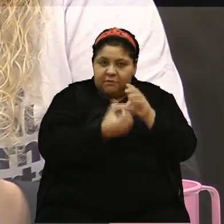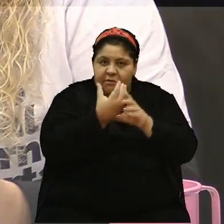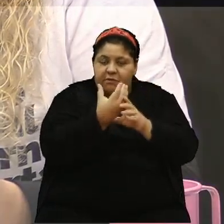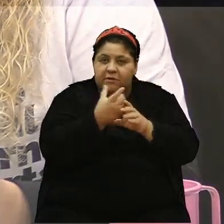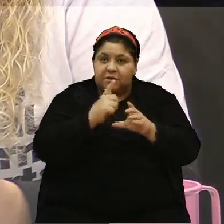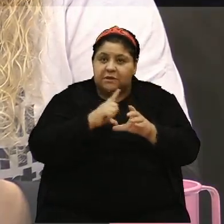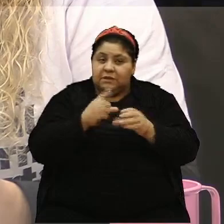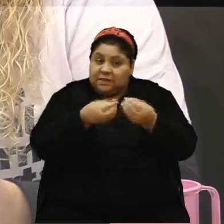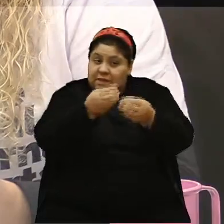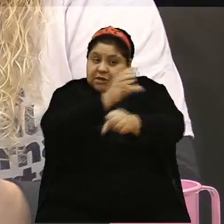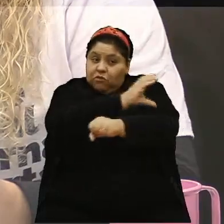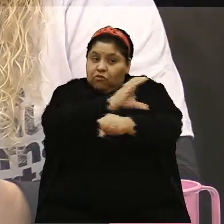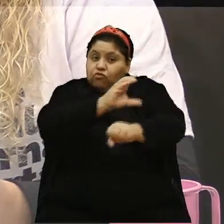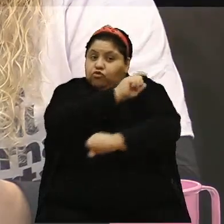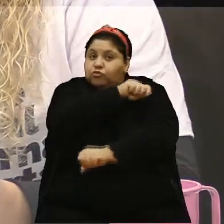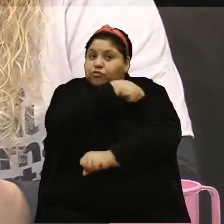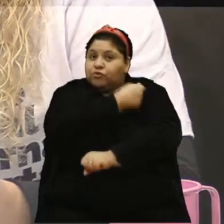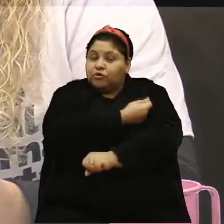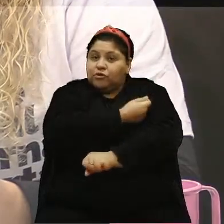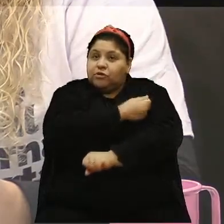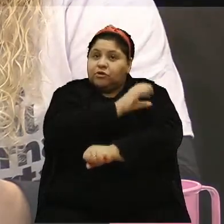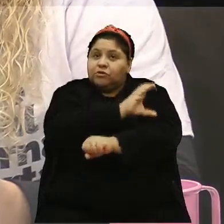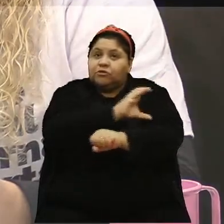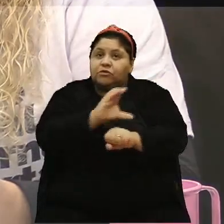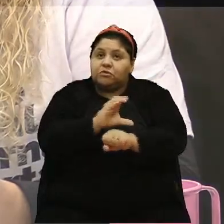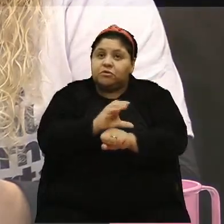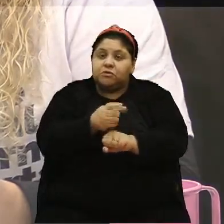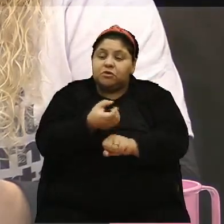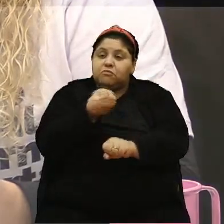dar um curso para os fiscais, um curso de bom senso.